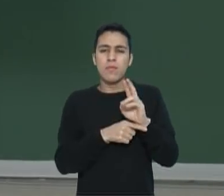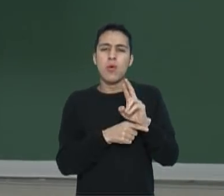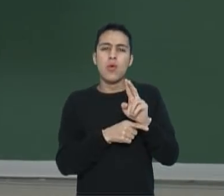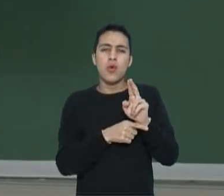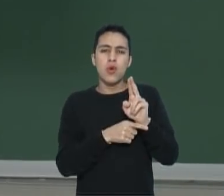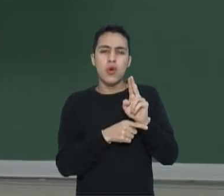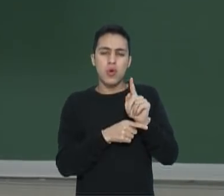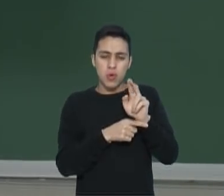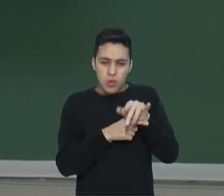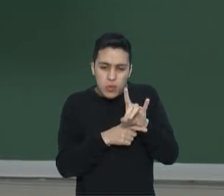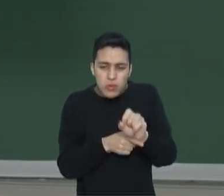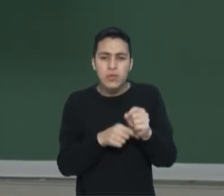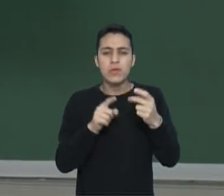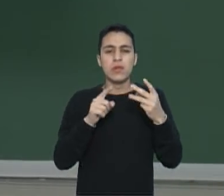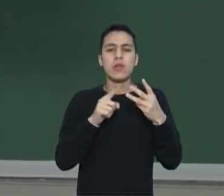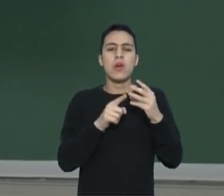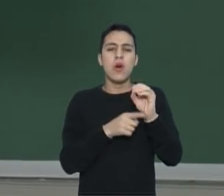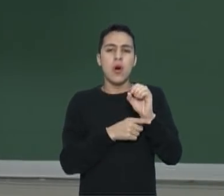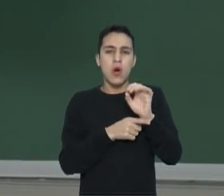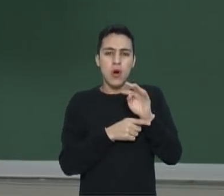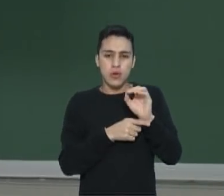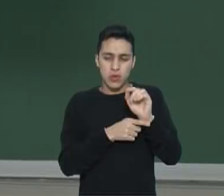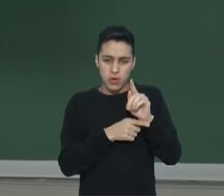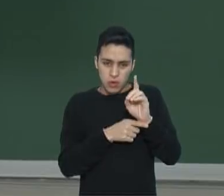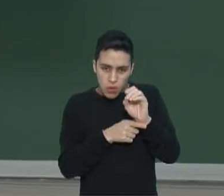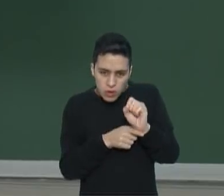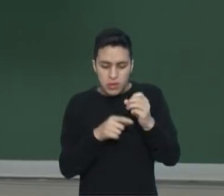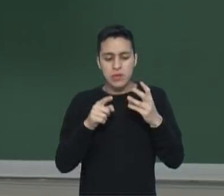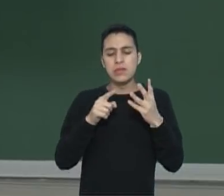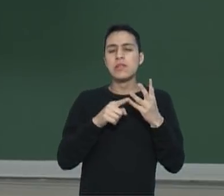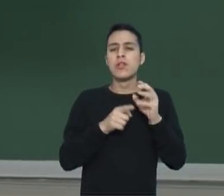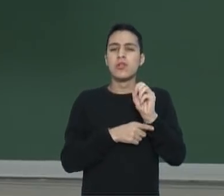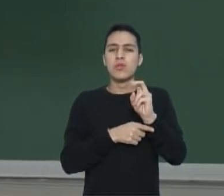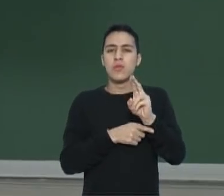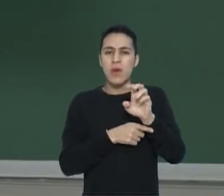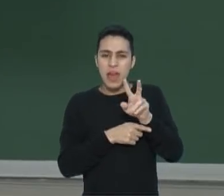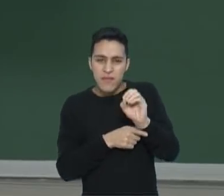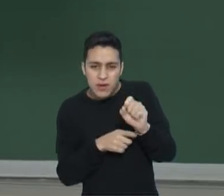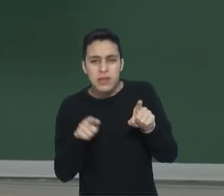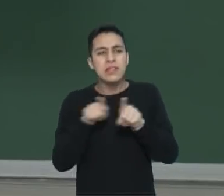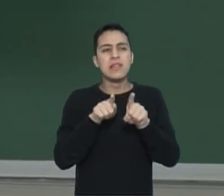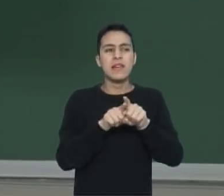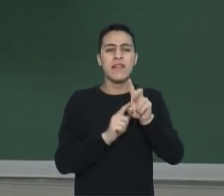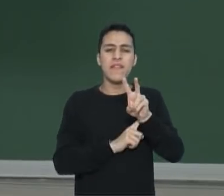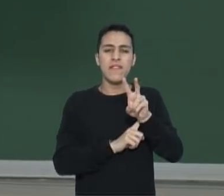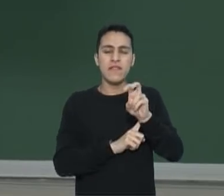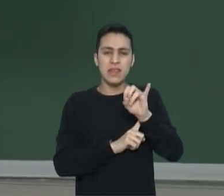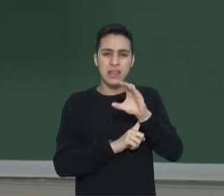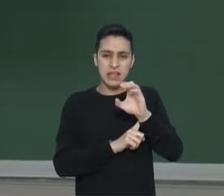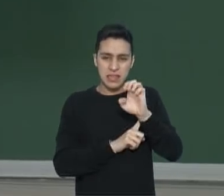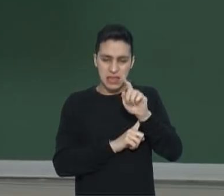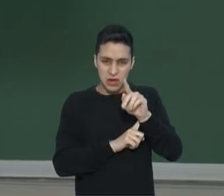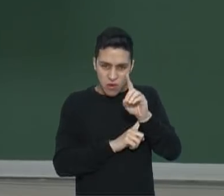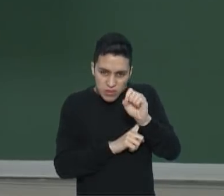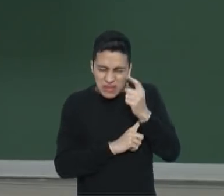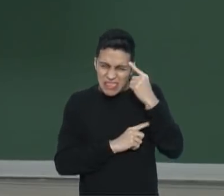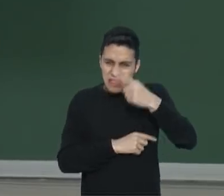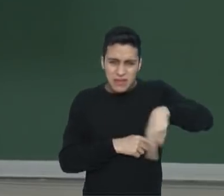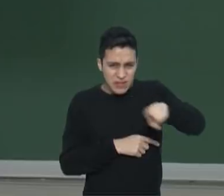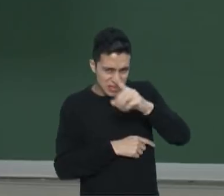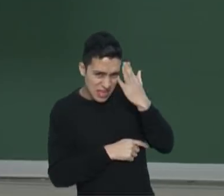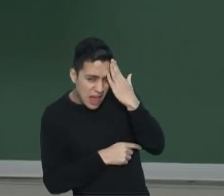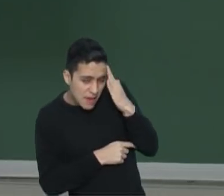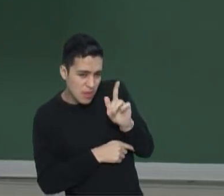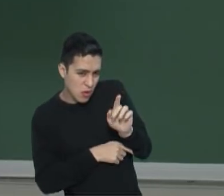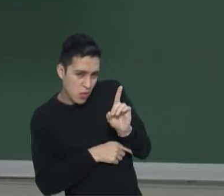os ostrogodos, né? A gente tem os suevos, a gente tem os visigodos, né? Vocês sabem que dos godos,